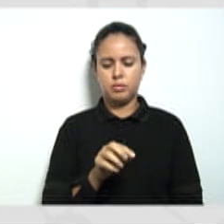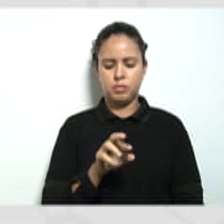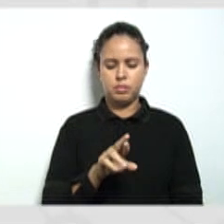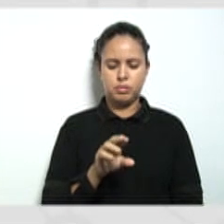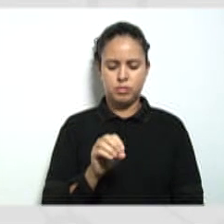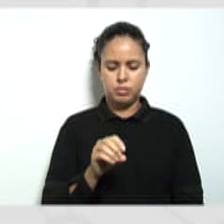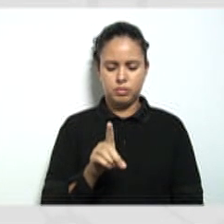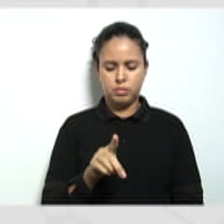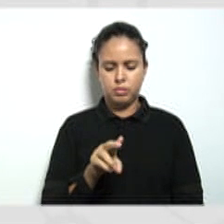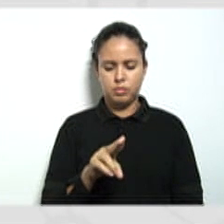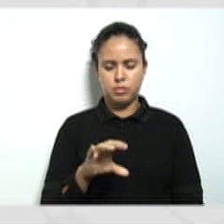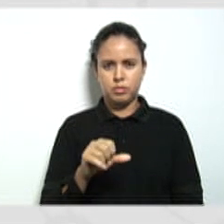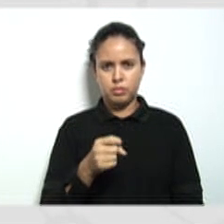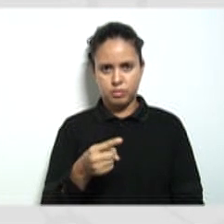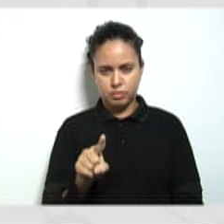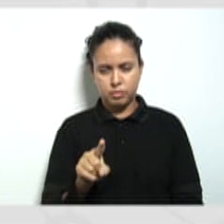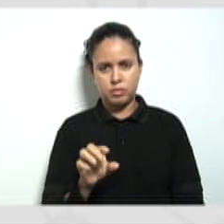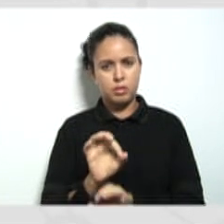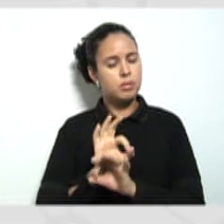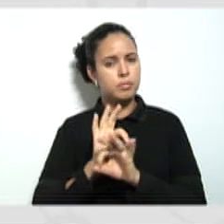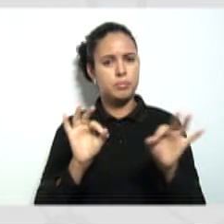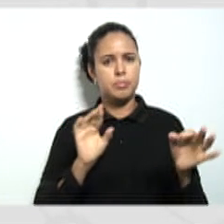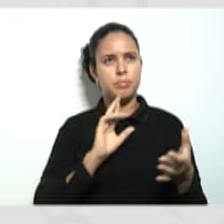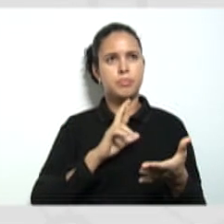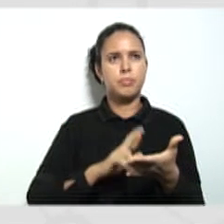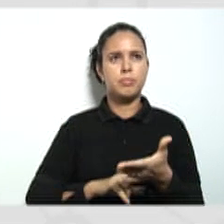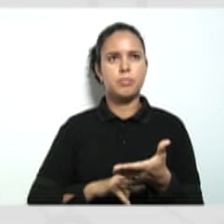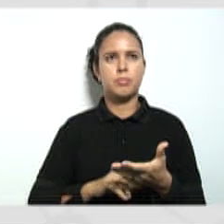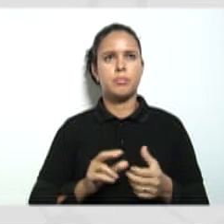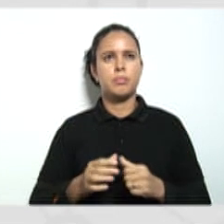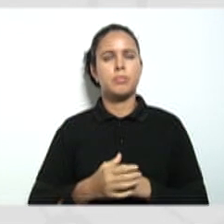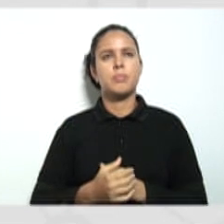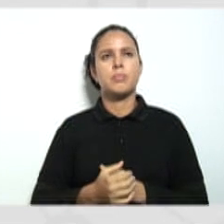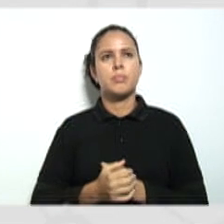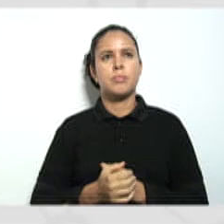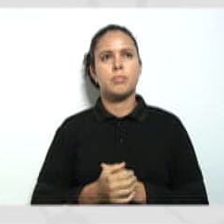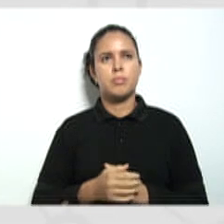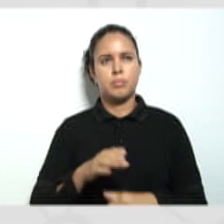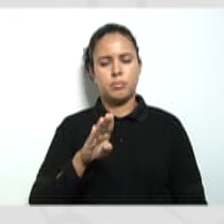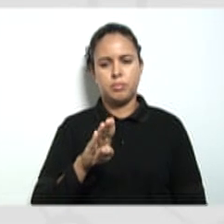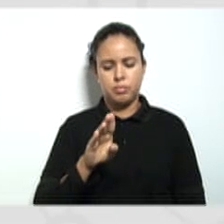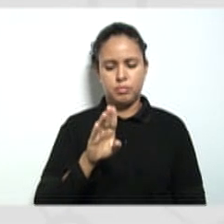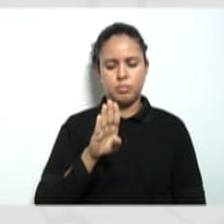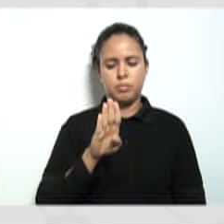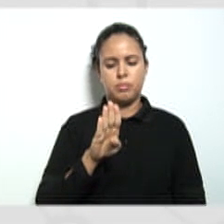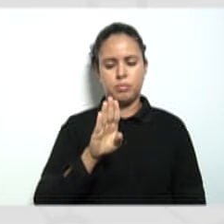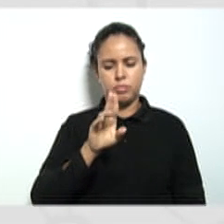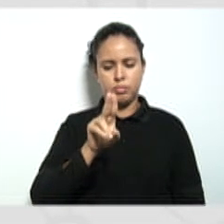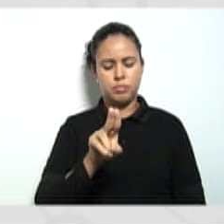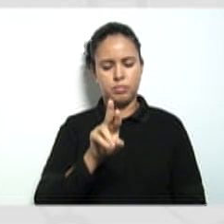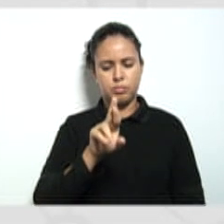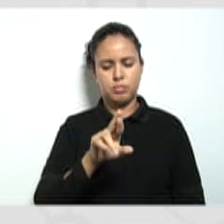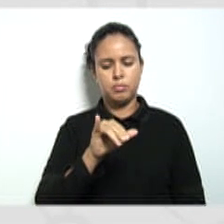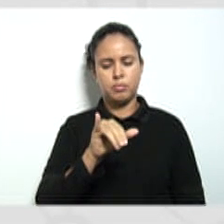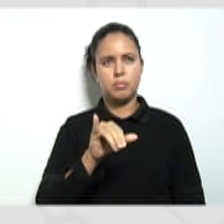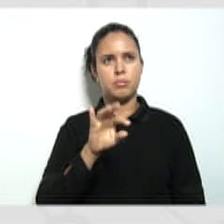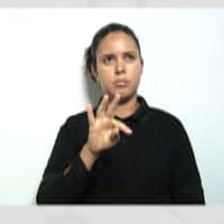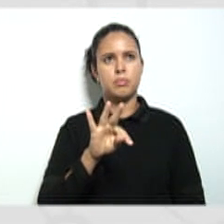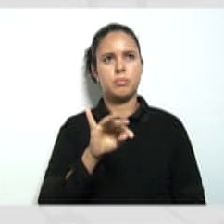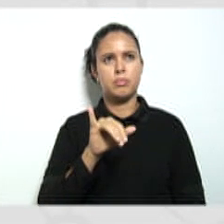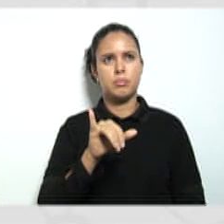escreveu. Ótima resposta, eu acredito mesmo que em Buritis, agropecuária, de consumo,